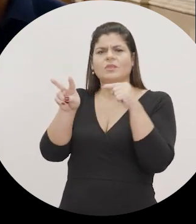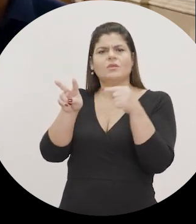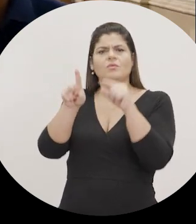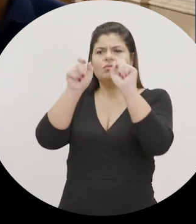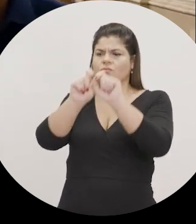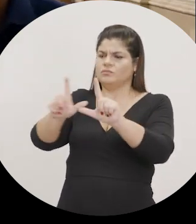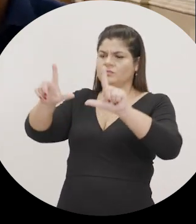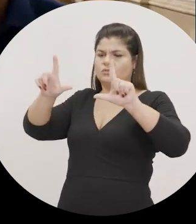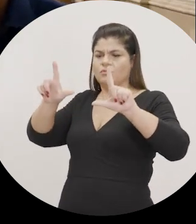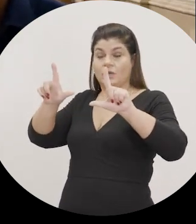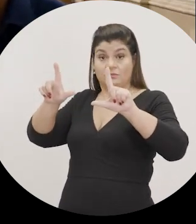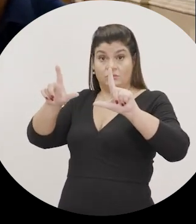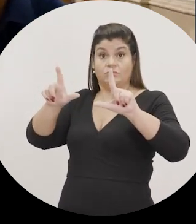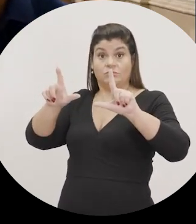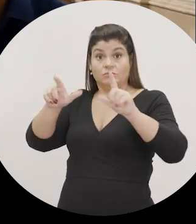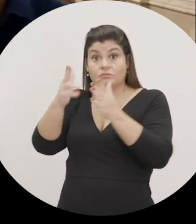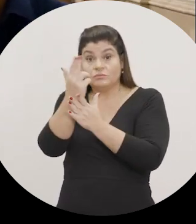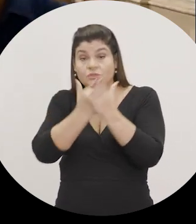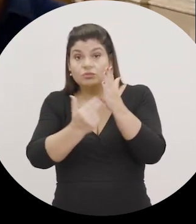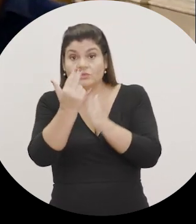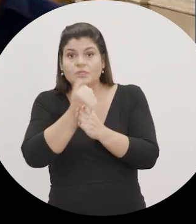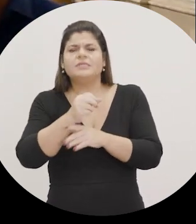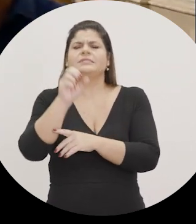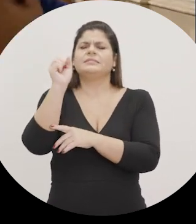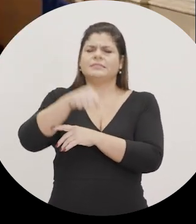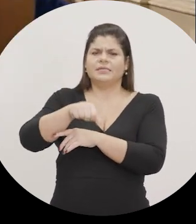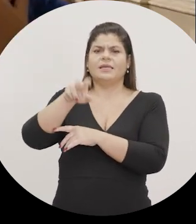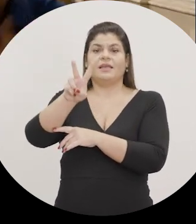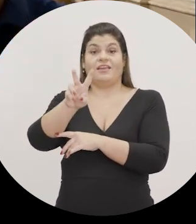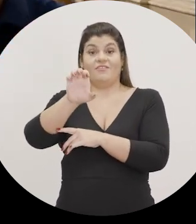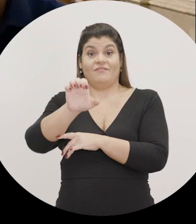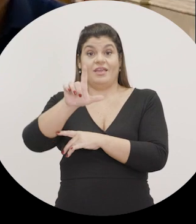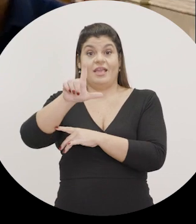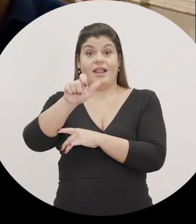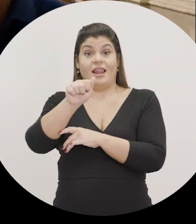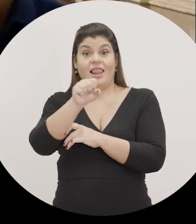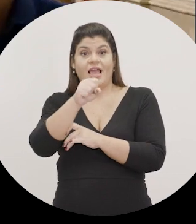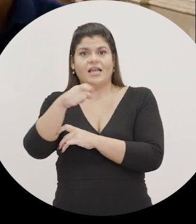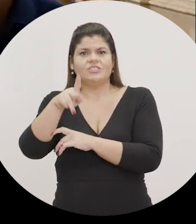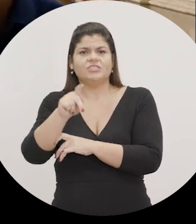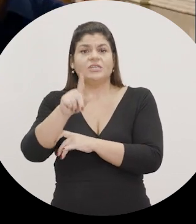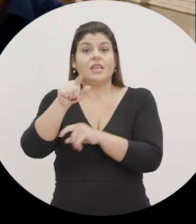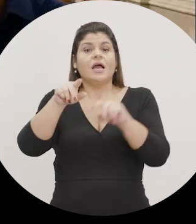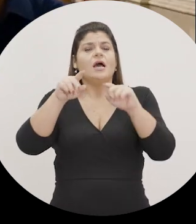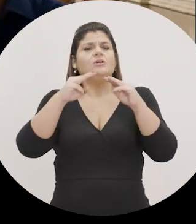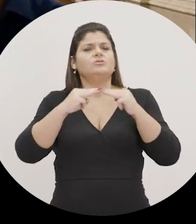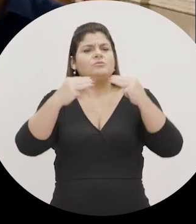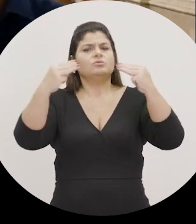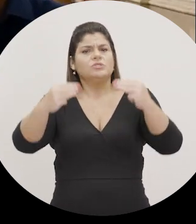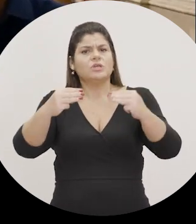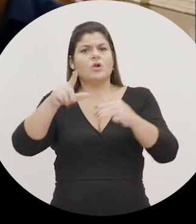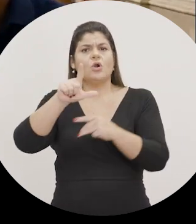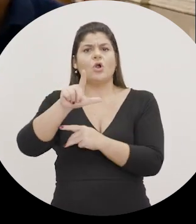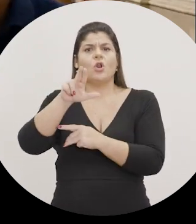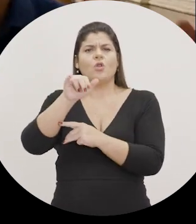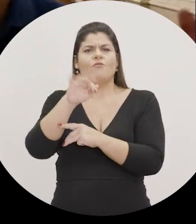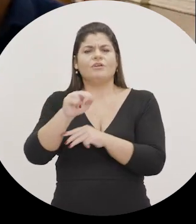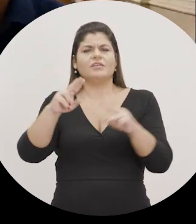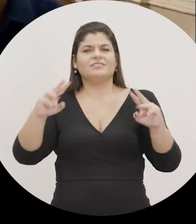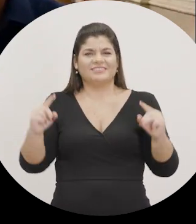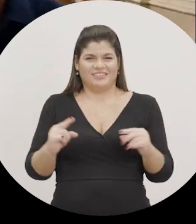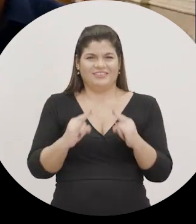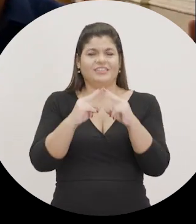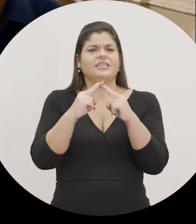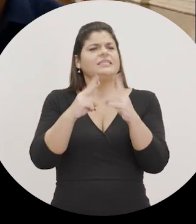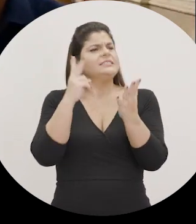o quadro, duas telas... Do Velázquez. Sim. No Louvre. E o Ravel sempre puxou